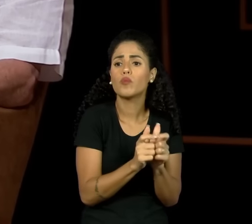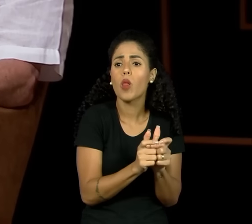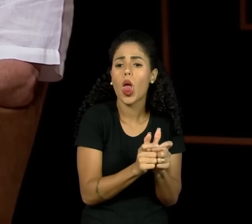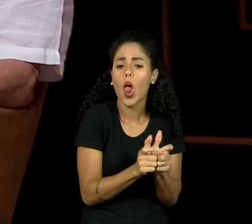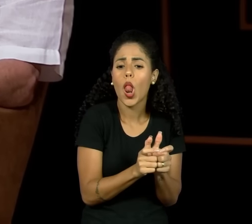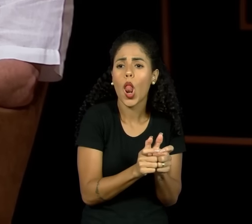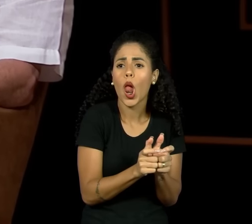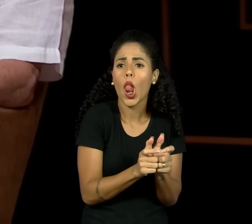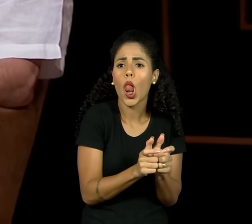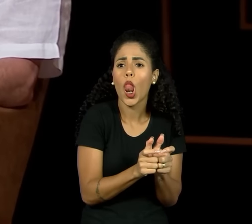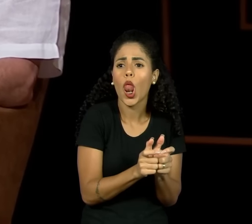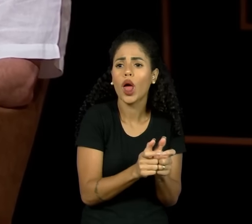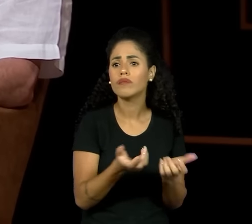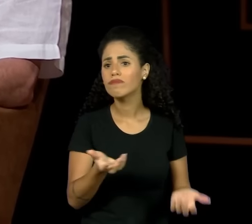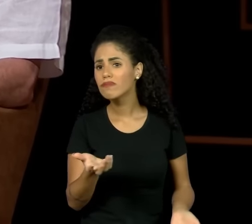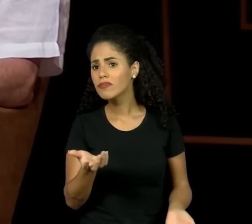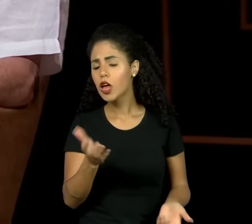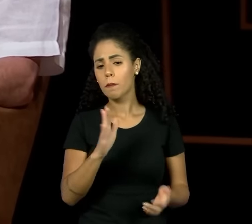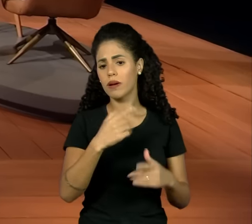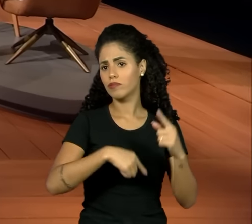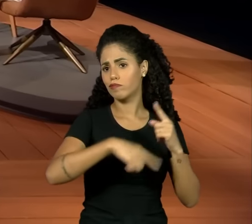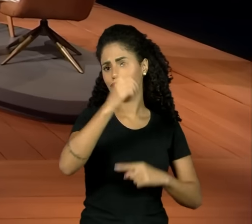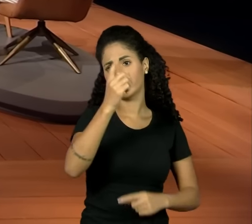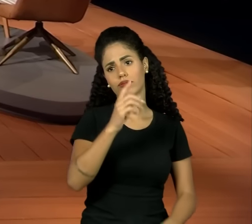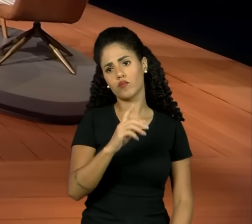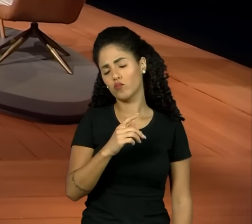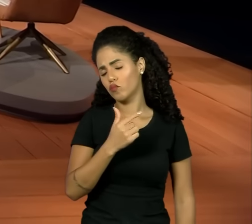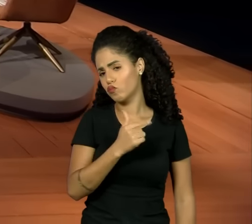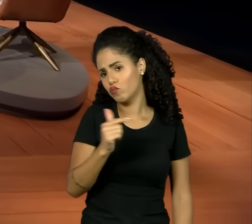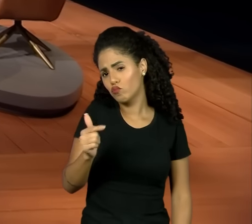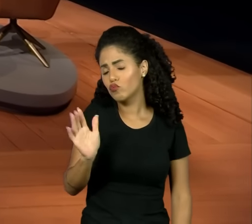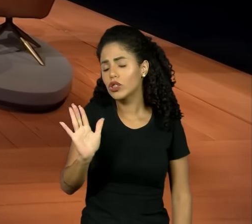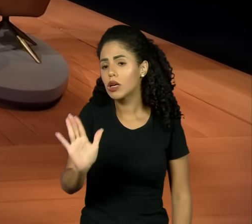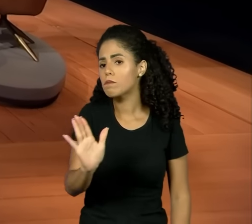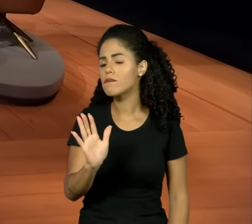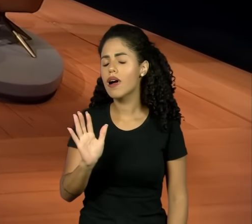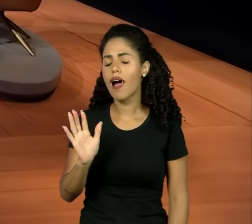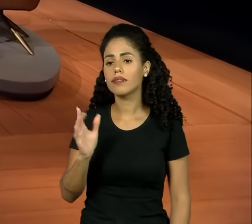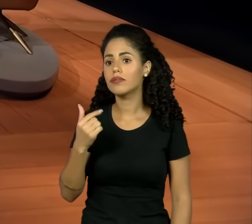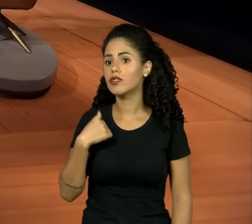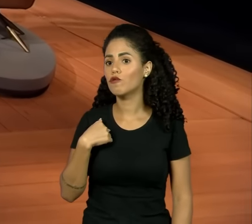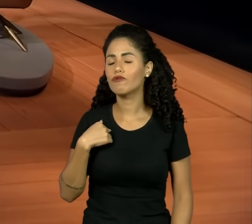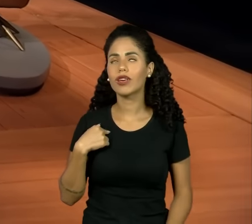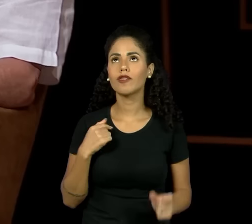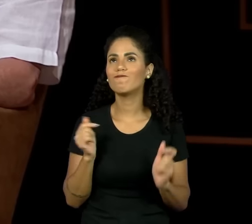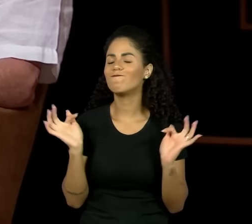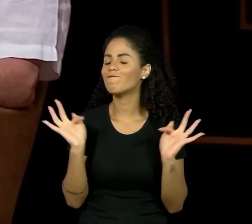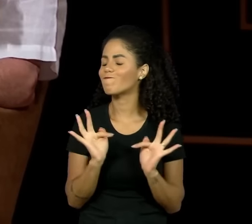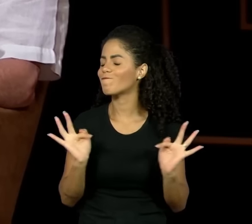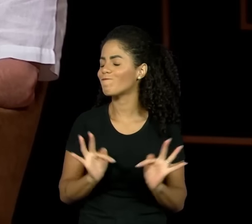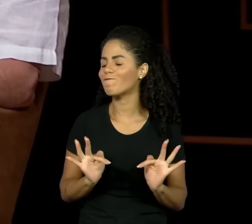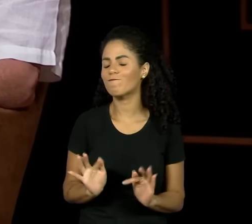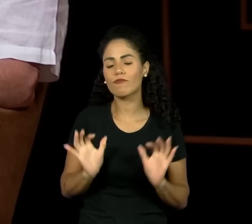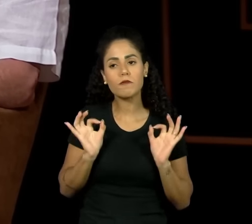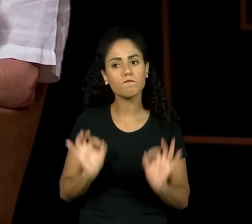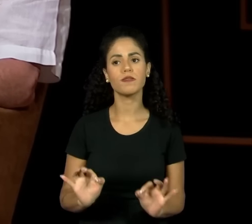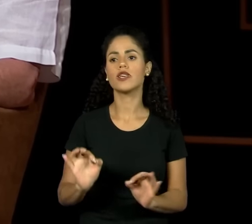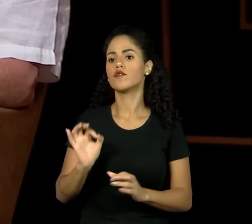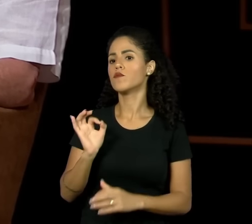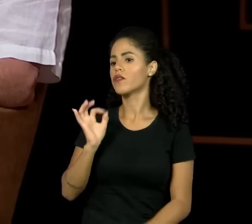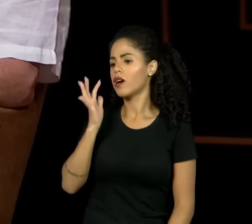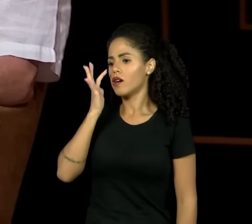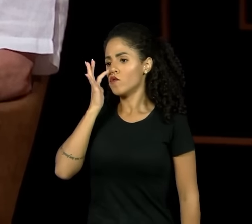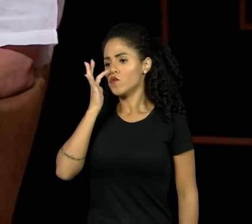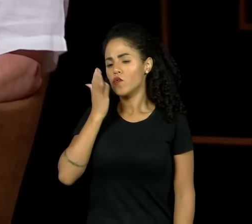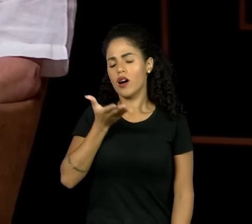e que também não fez sucesso mas me encantou completamente e eu em paralelo fui